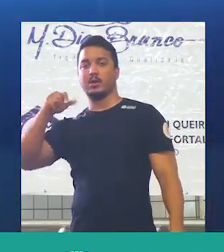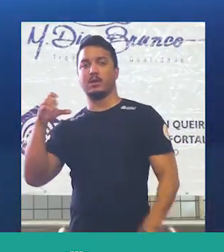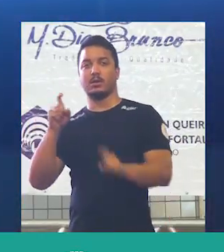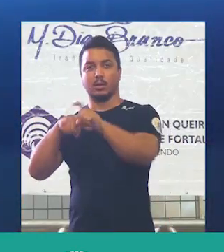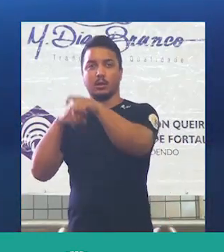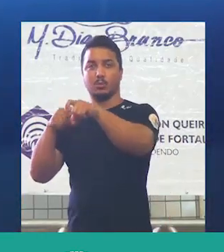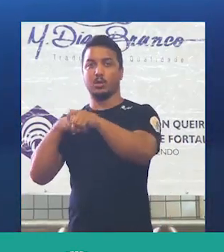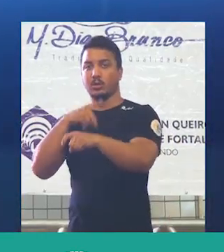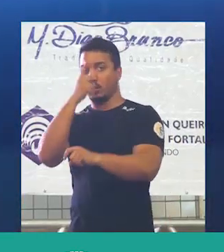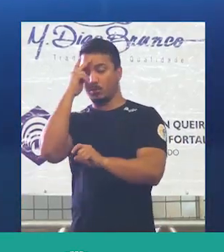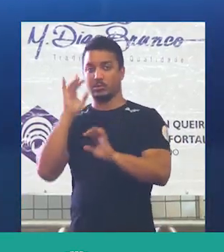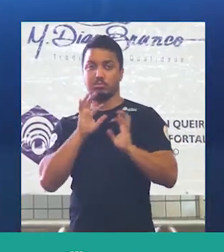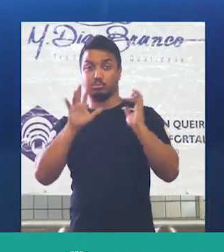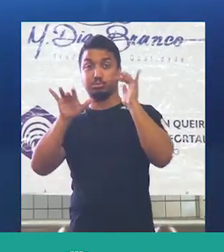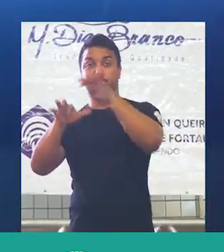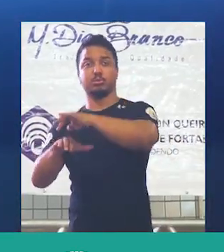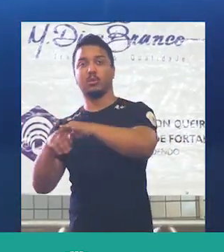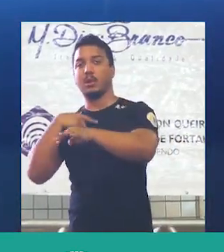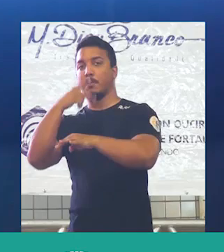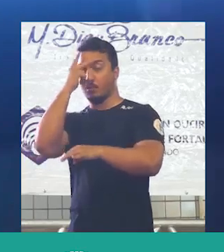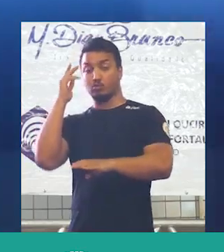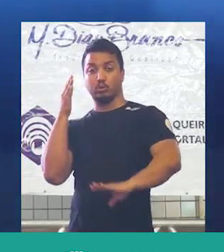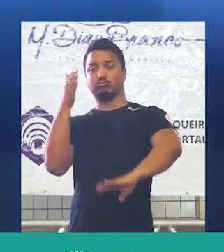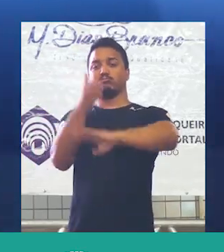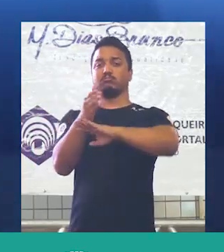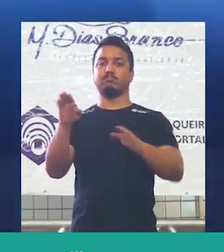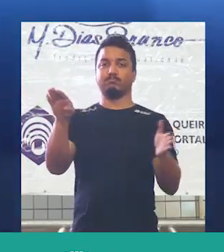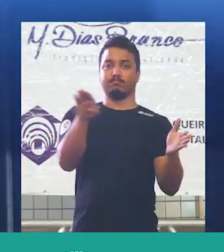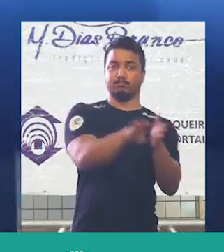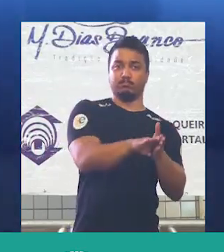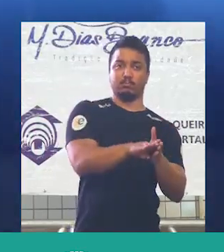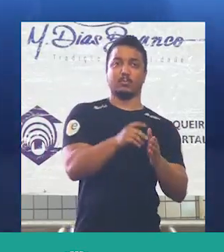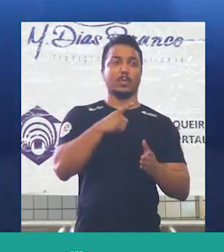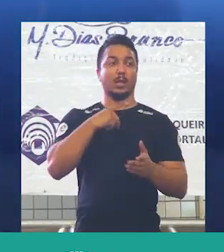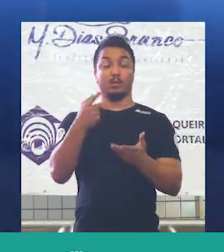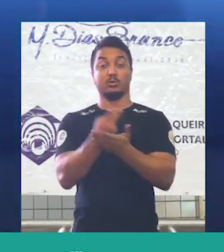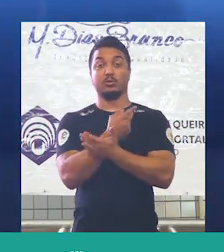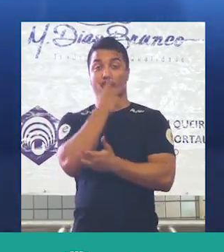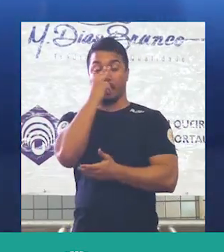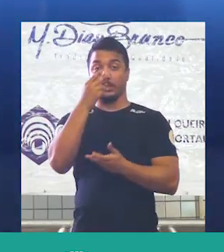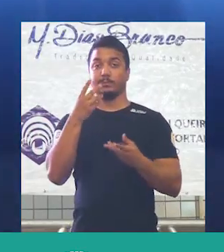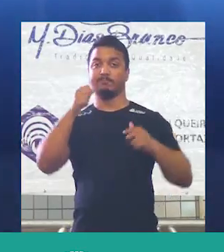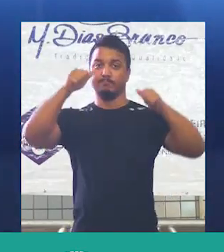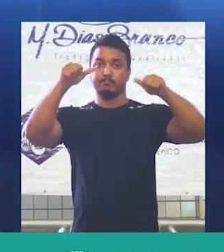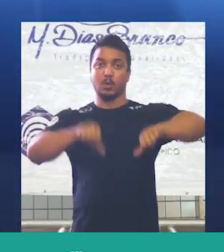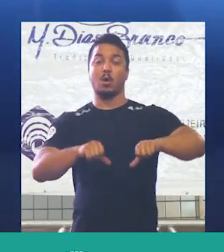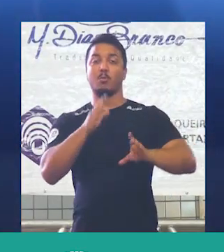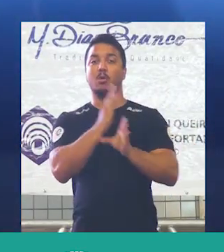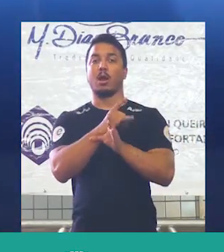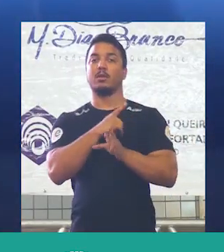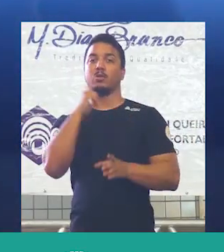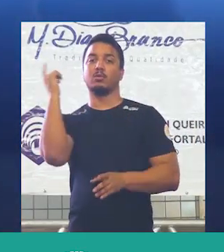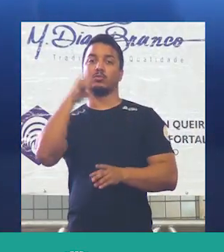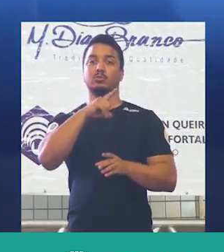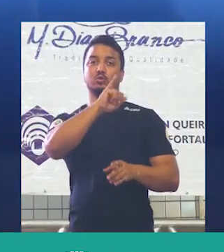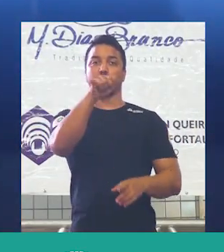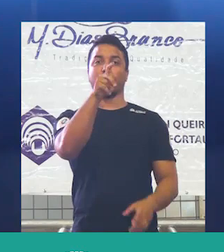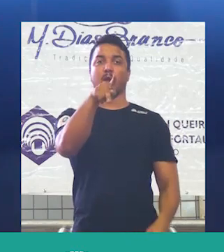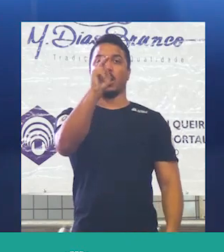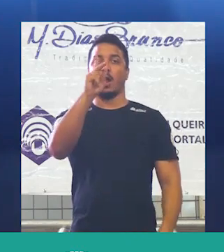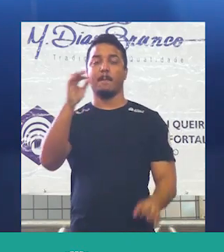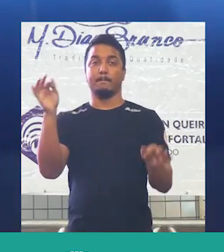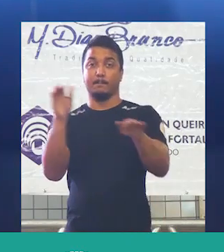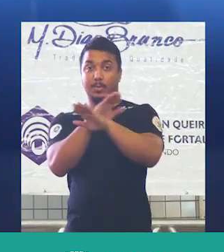nós tínhamos invasões, nós tínhamos ocupações, e a coisa vai pegar fogo, ó. Depois que acaba o governo do